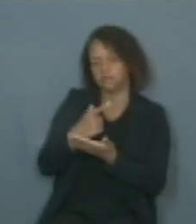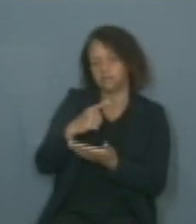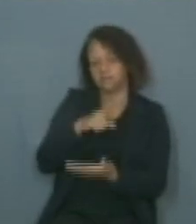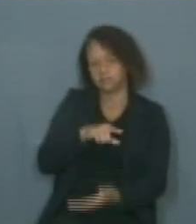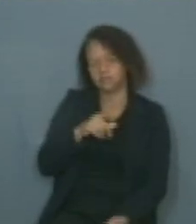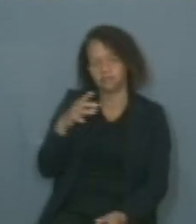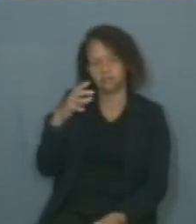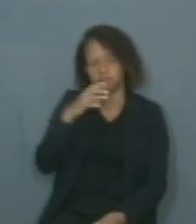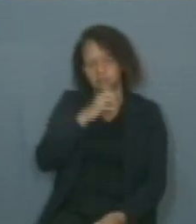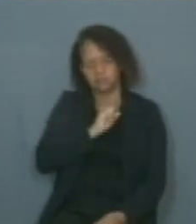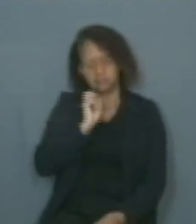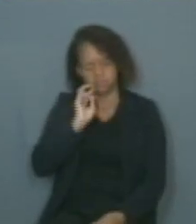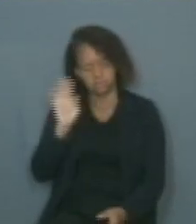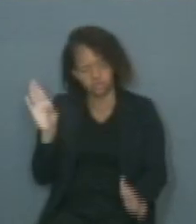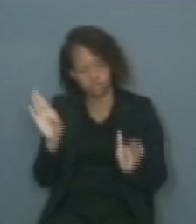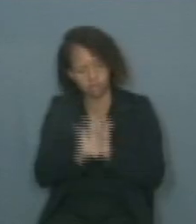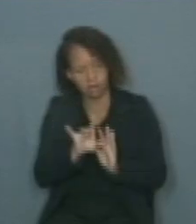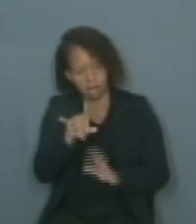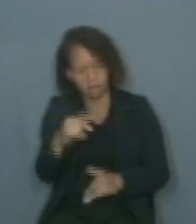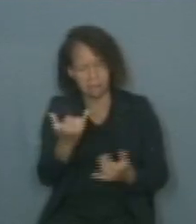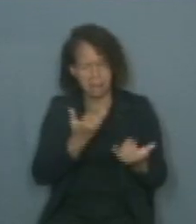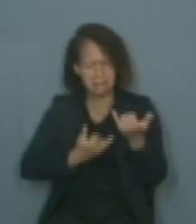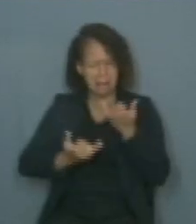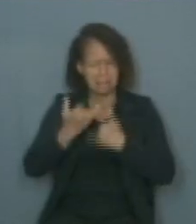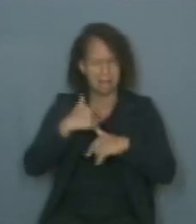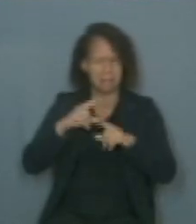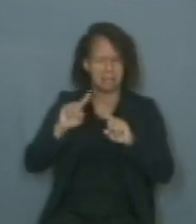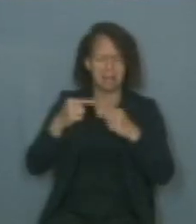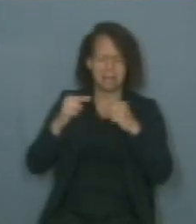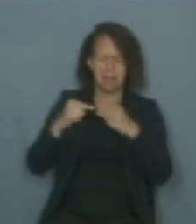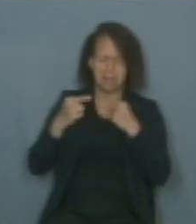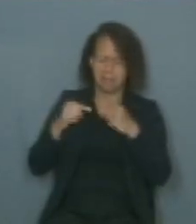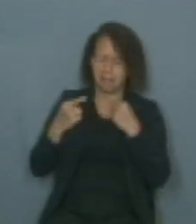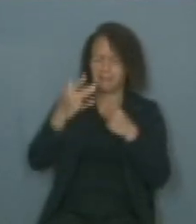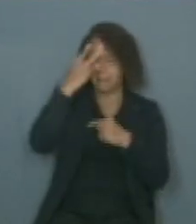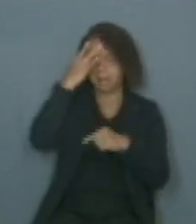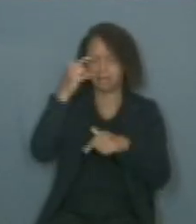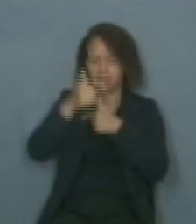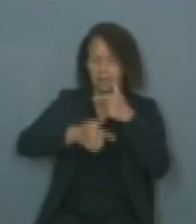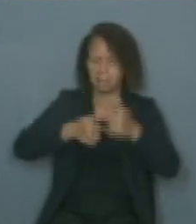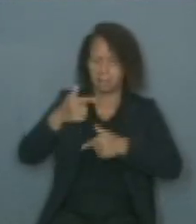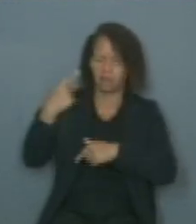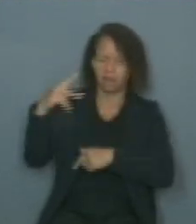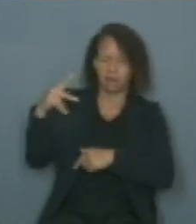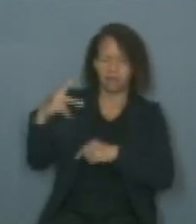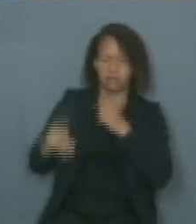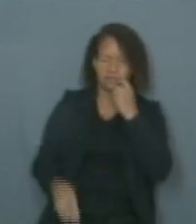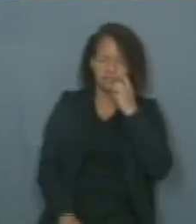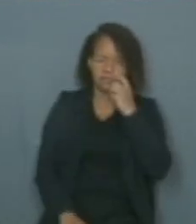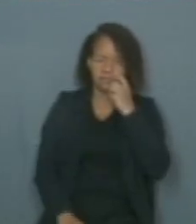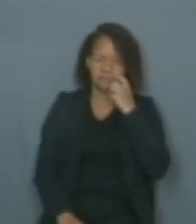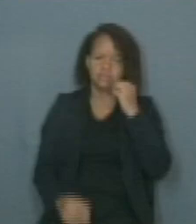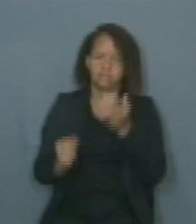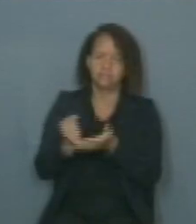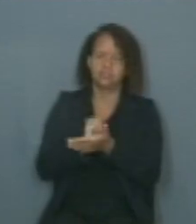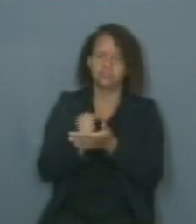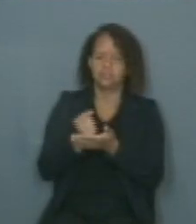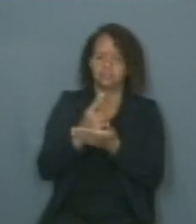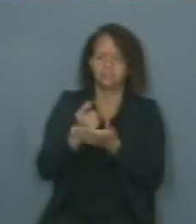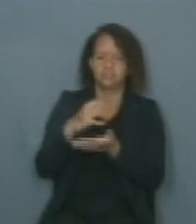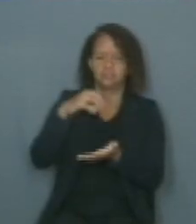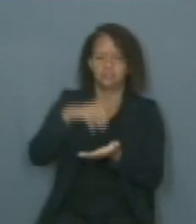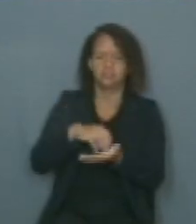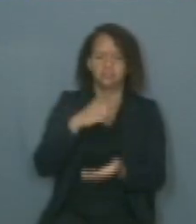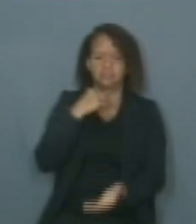que, de imediato, quando eu cheguei lá, já recebi várias denúncias do próprio pessoal que estava lá trabalhando, que era uma farmácia distrital que